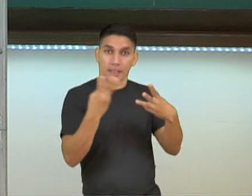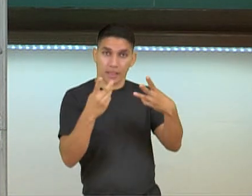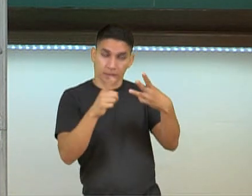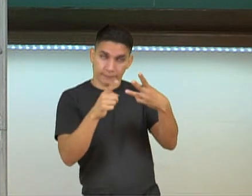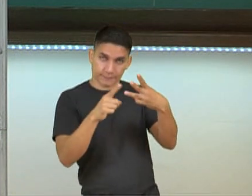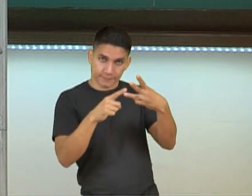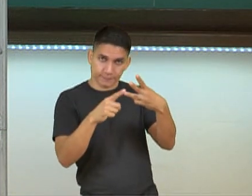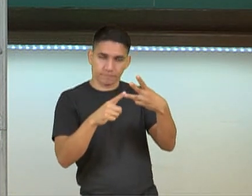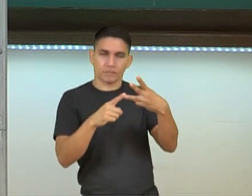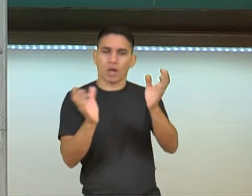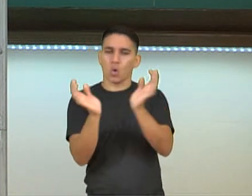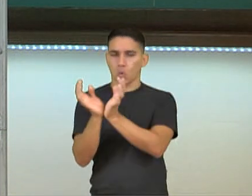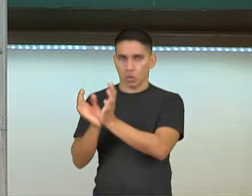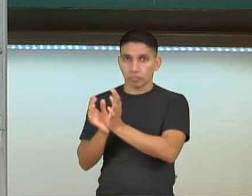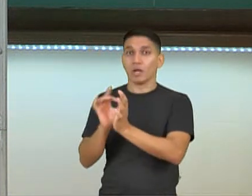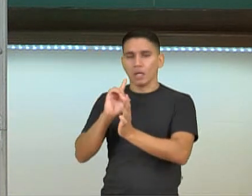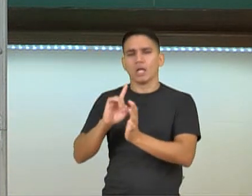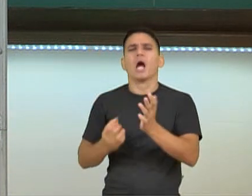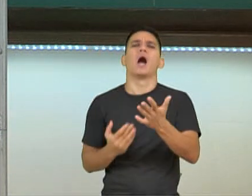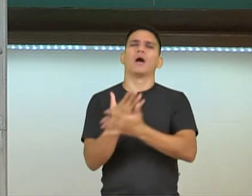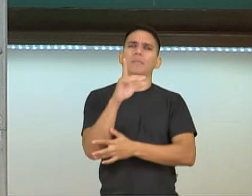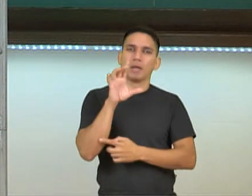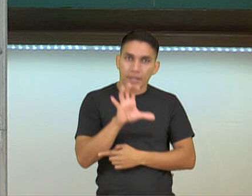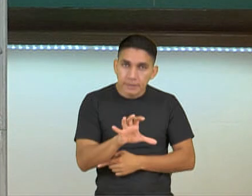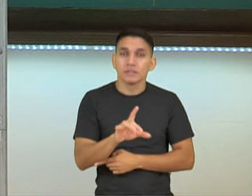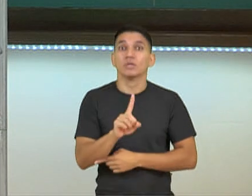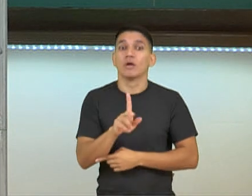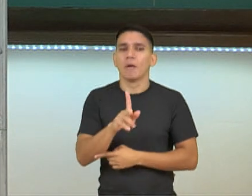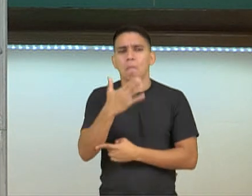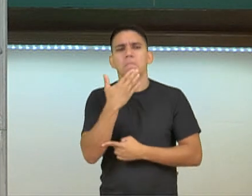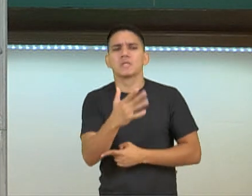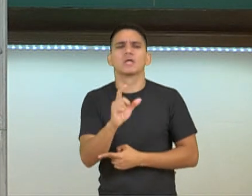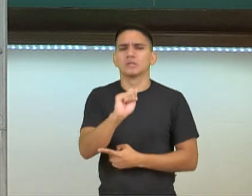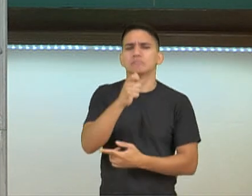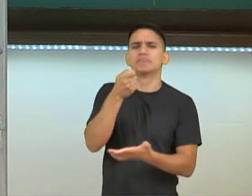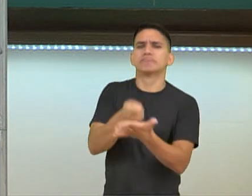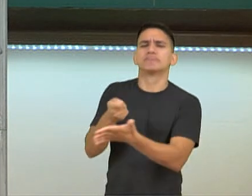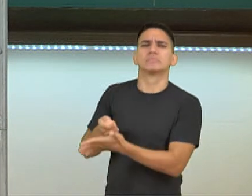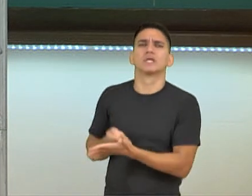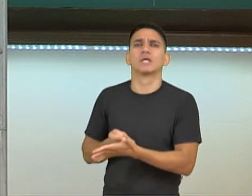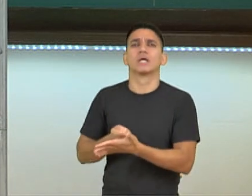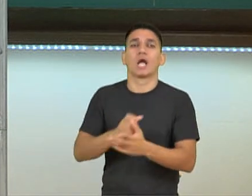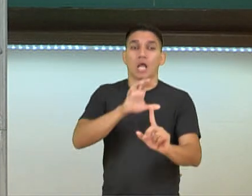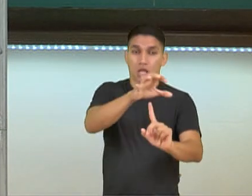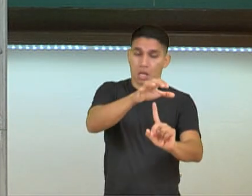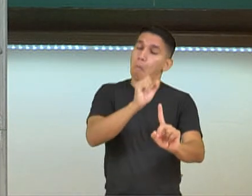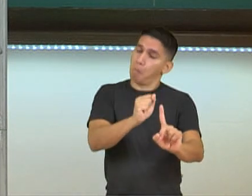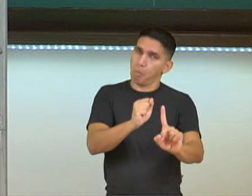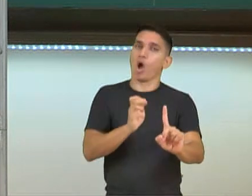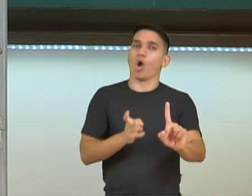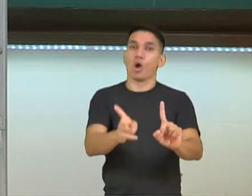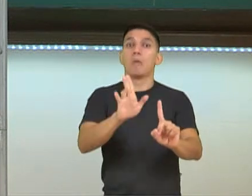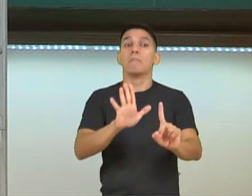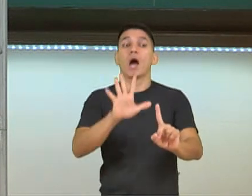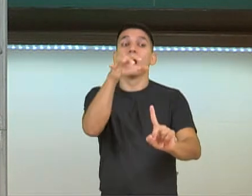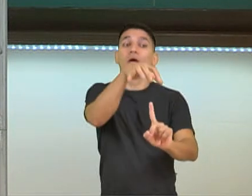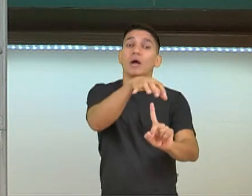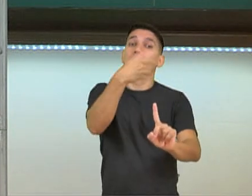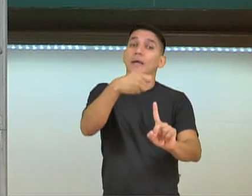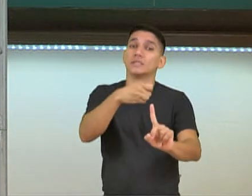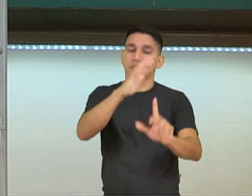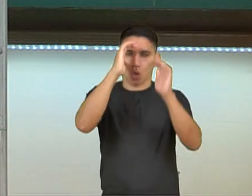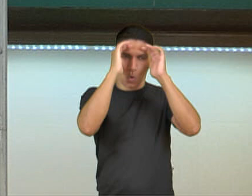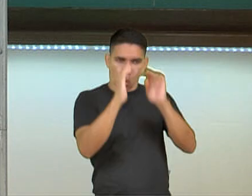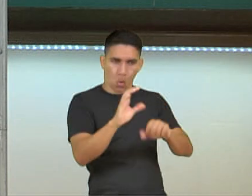essa Constituição, eles vão exigir que a monarquia ela vai se manter, mas o rei ele vai ter que obedecer